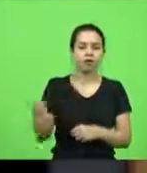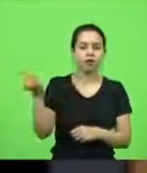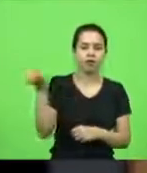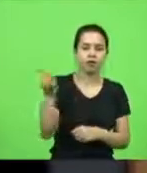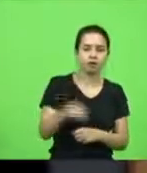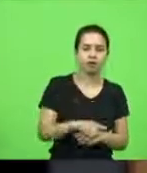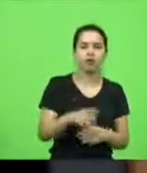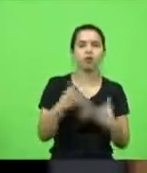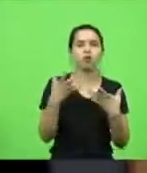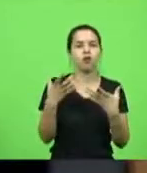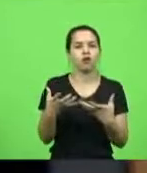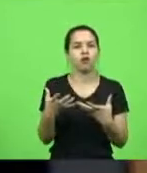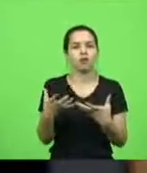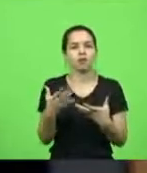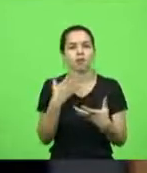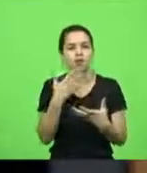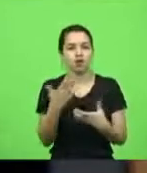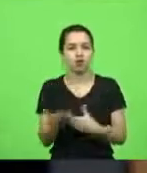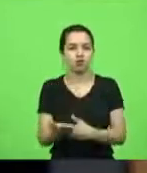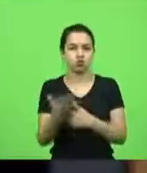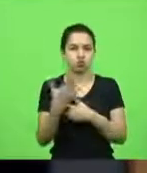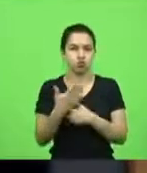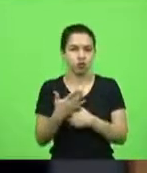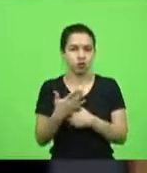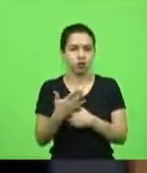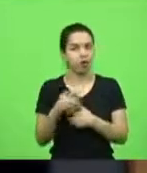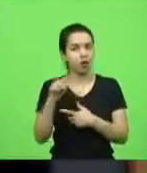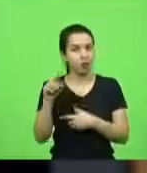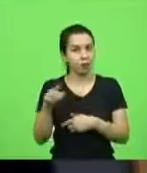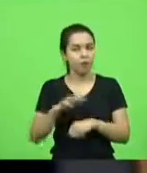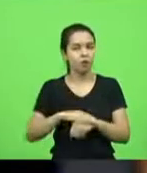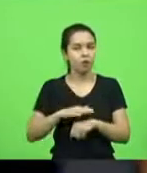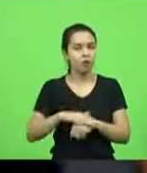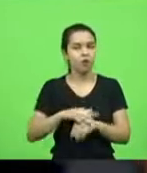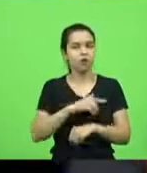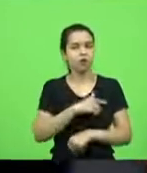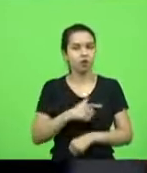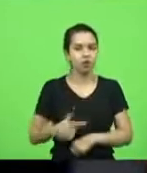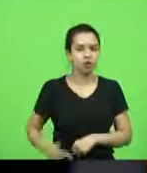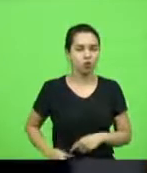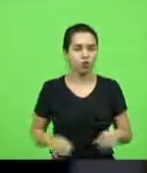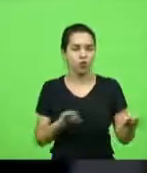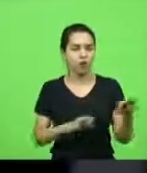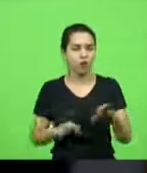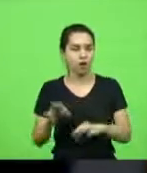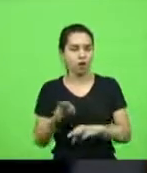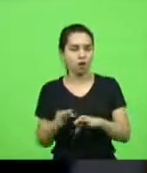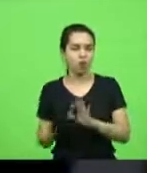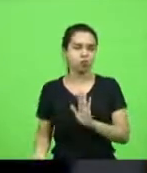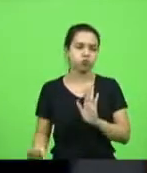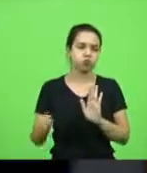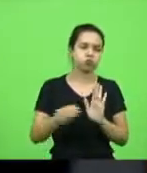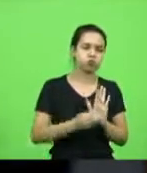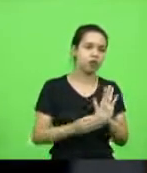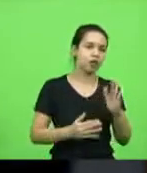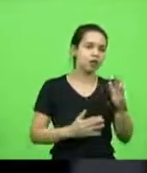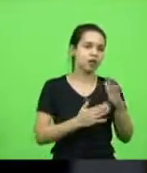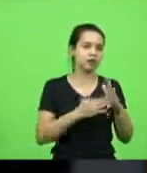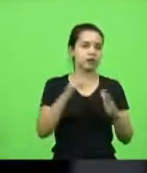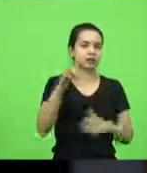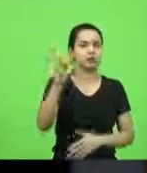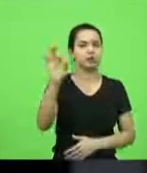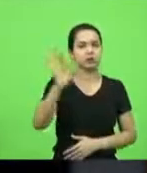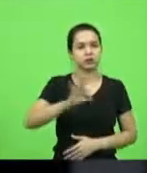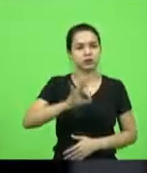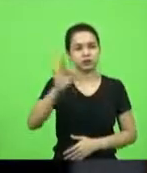o o que o governador fez de um projeto que fixa em até setenta por cento a tarifa do esgoto